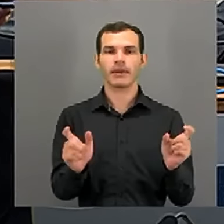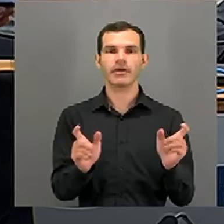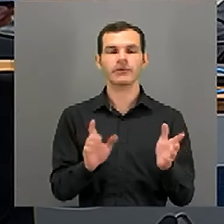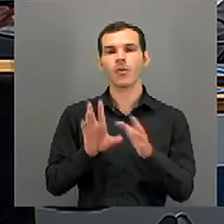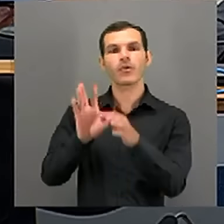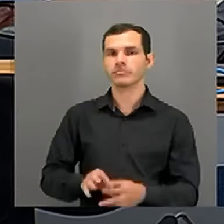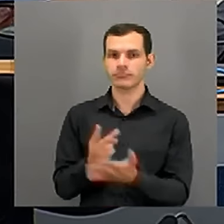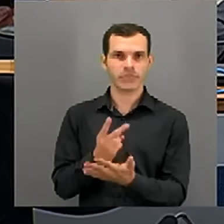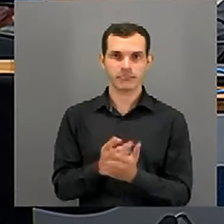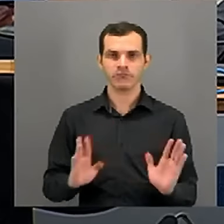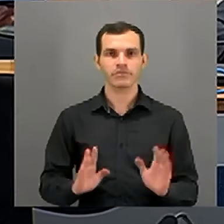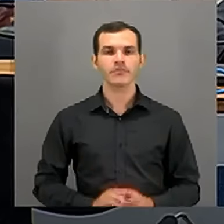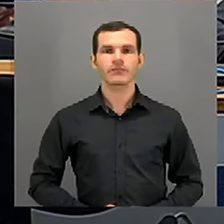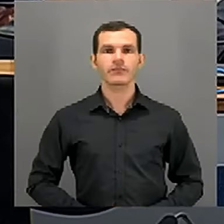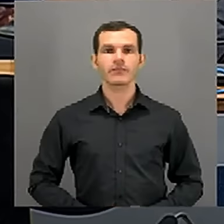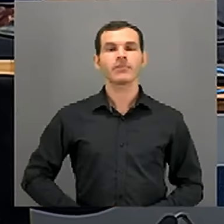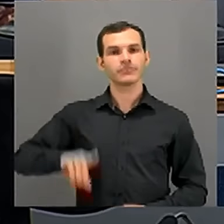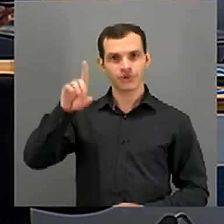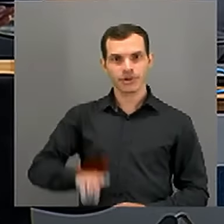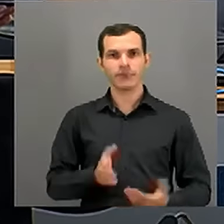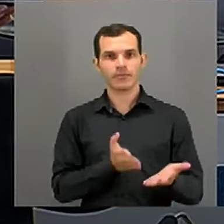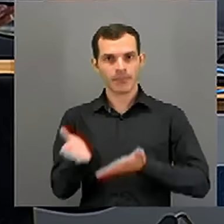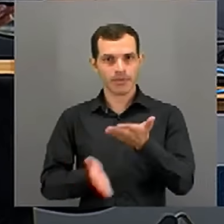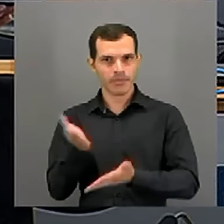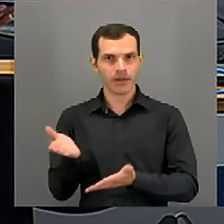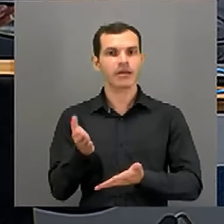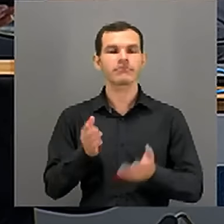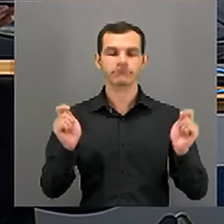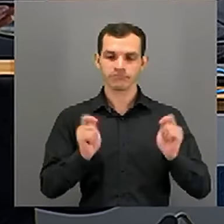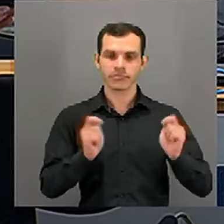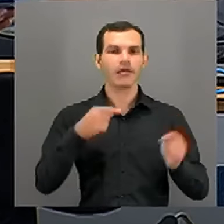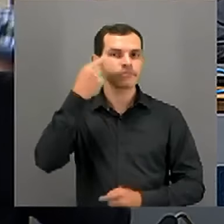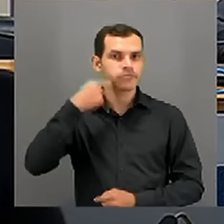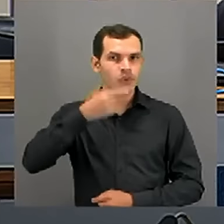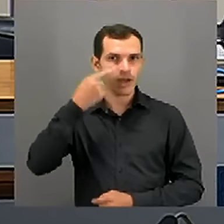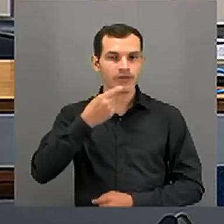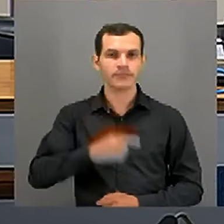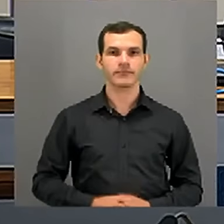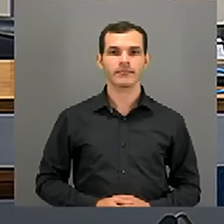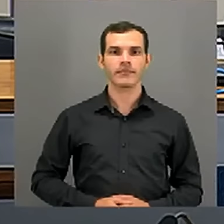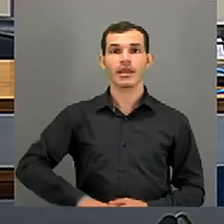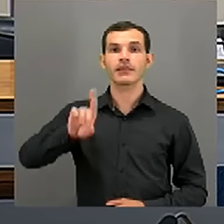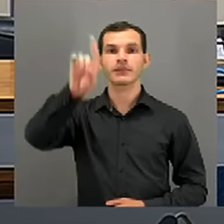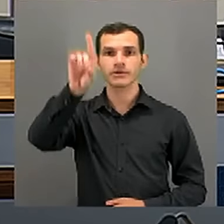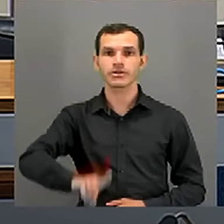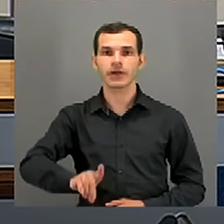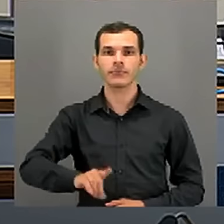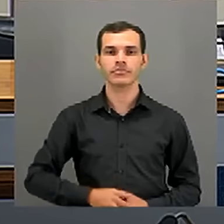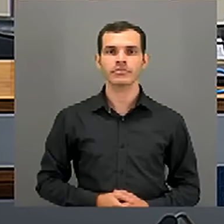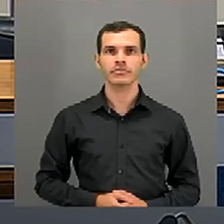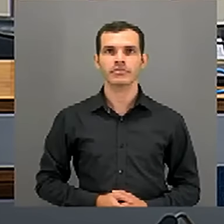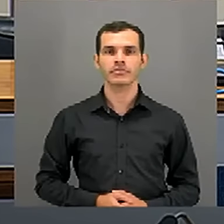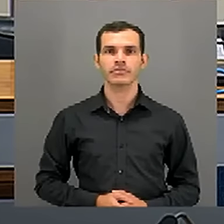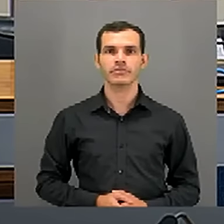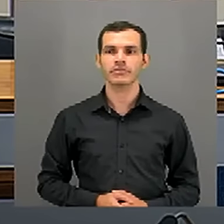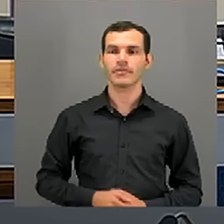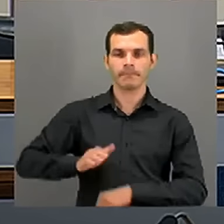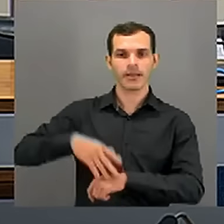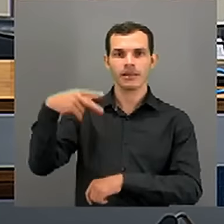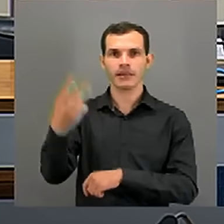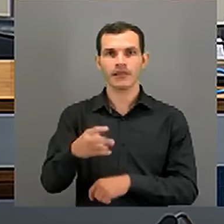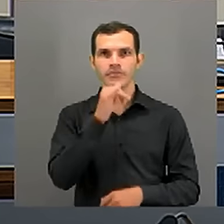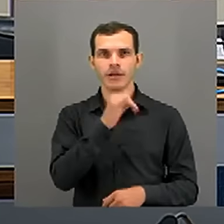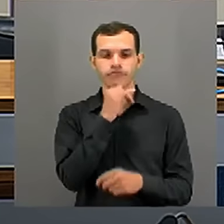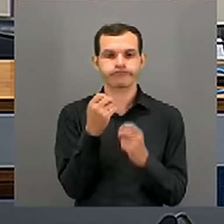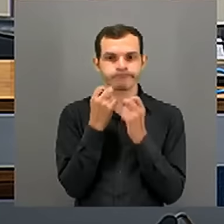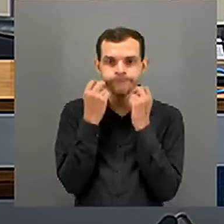conteúdo, o direito à assistência por advogado durante o ato e D, o direito de não sofrer constrangimentos físicos